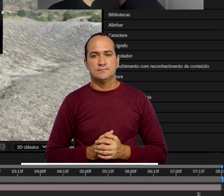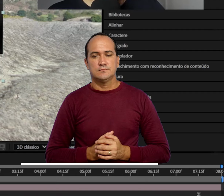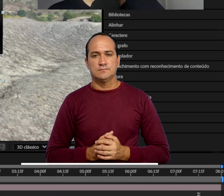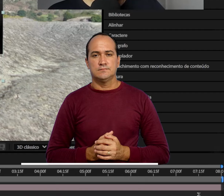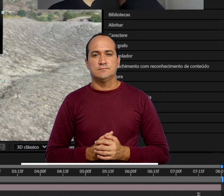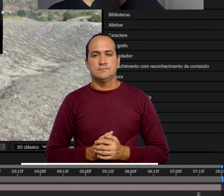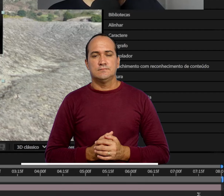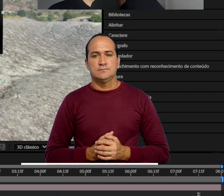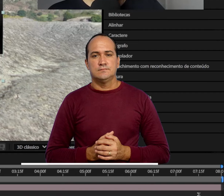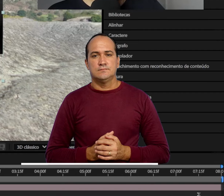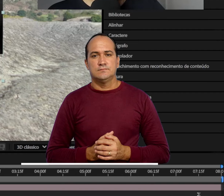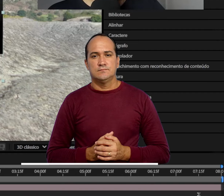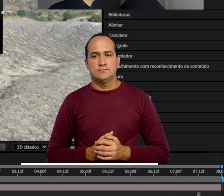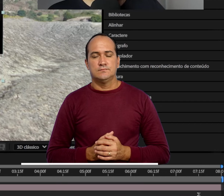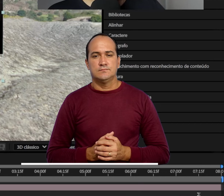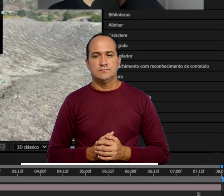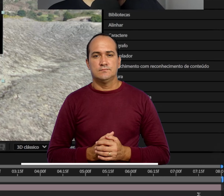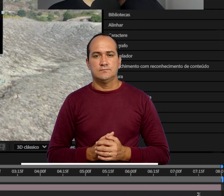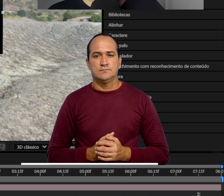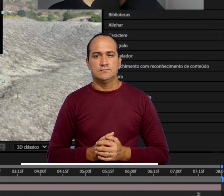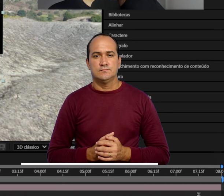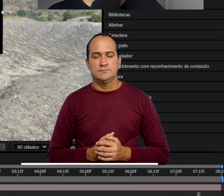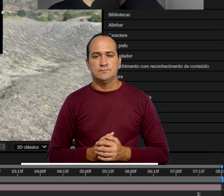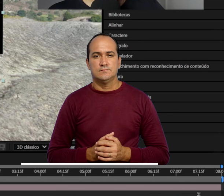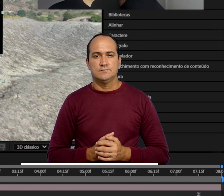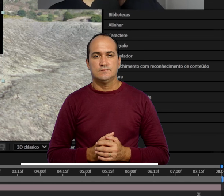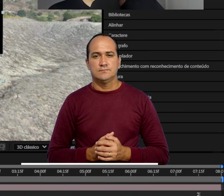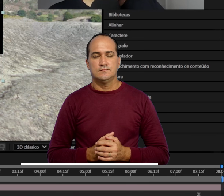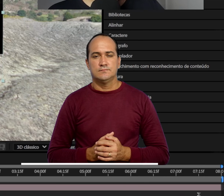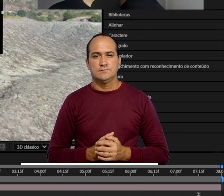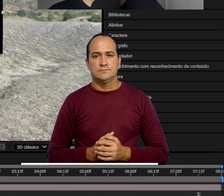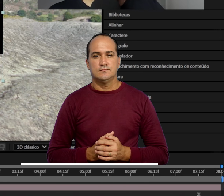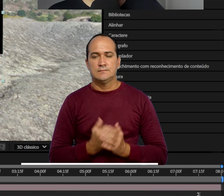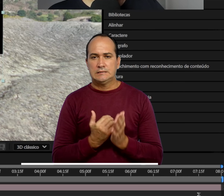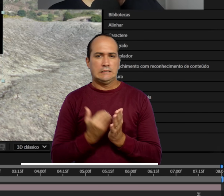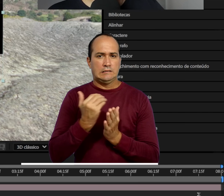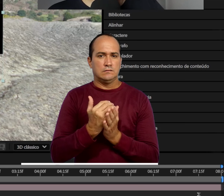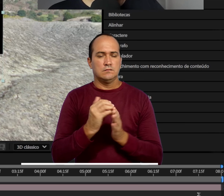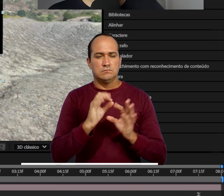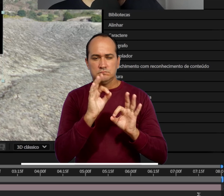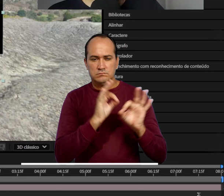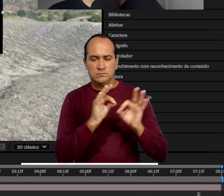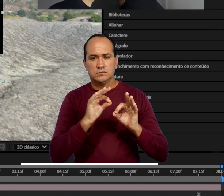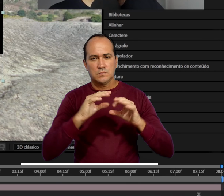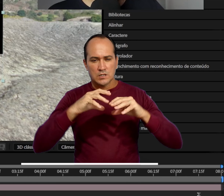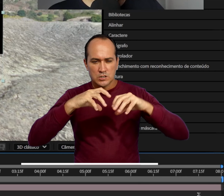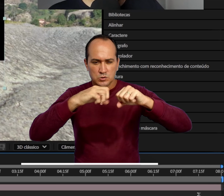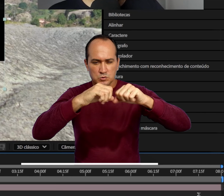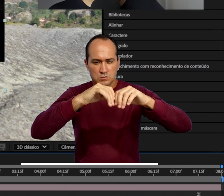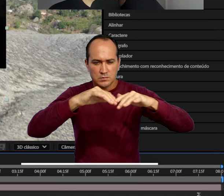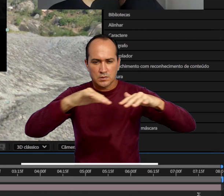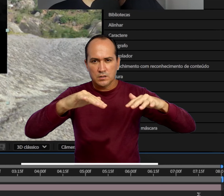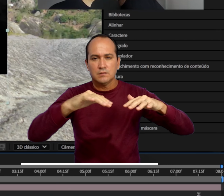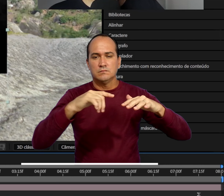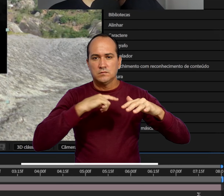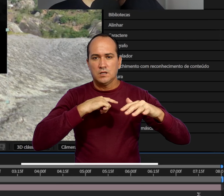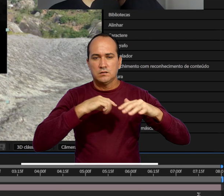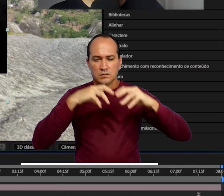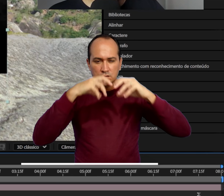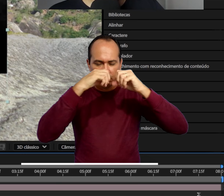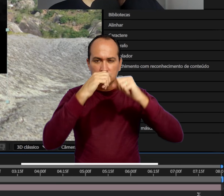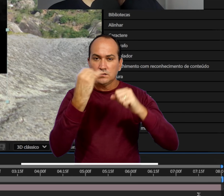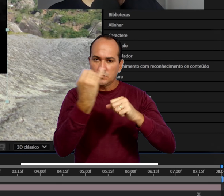deixar um pouco mais escurinho aqui, para ele recortar um pouco mais aqui desse preto, mas sem exagerar, porque eu quero que ele mantenha um pouco da sombra ainda. Tem uma